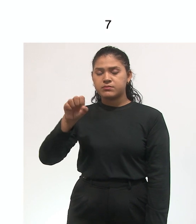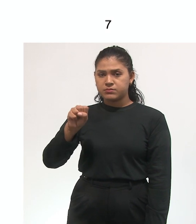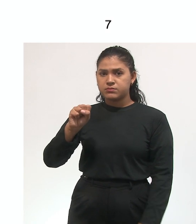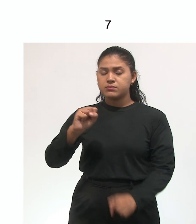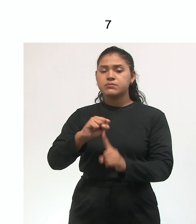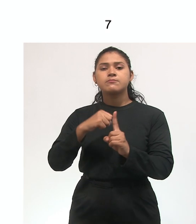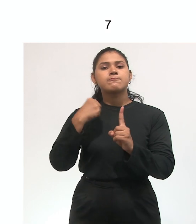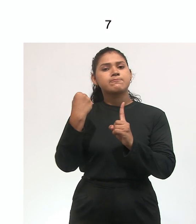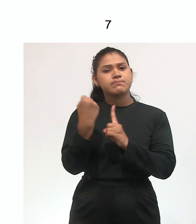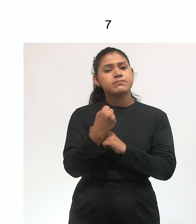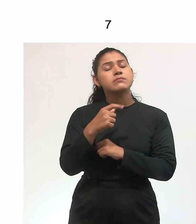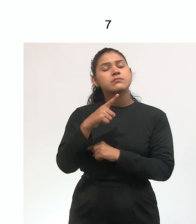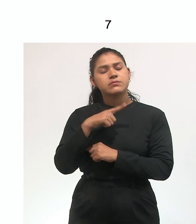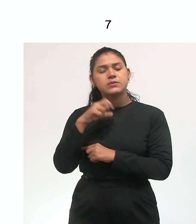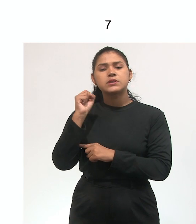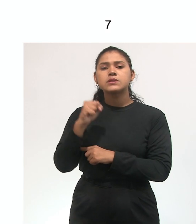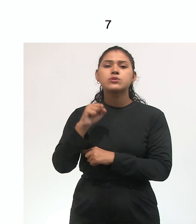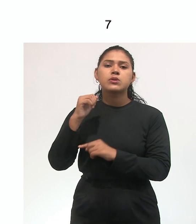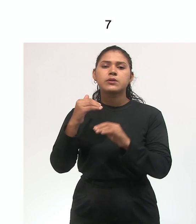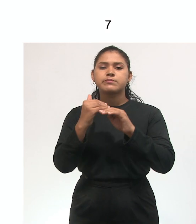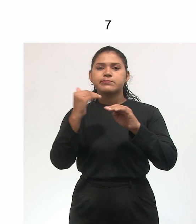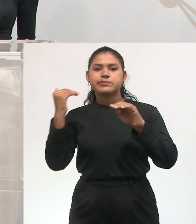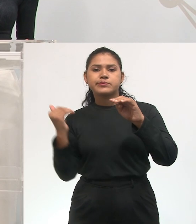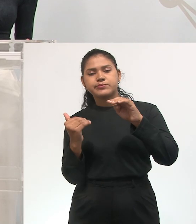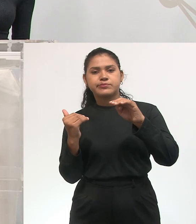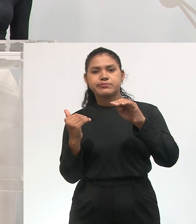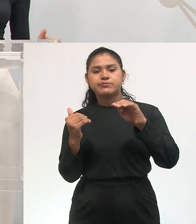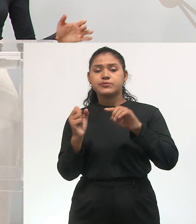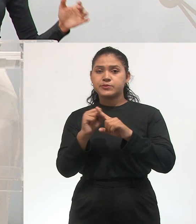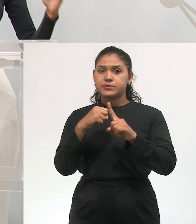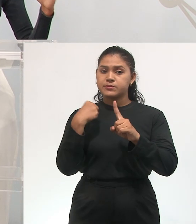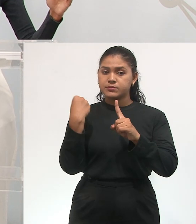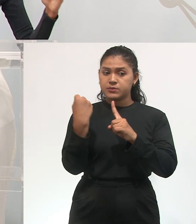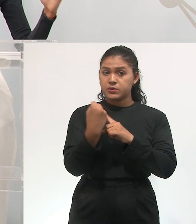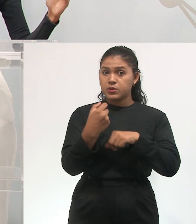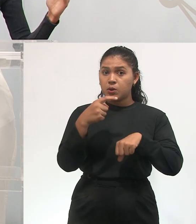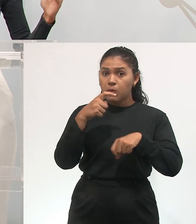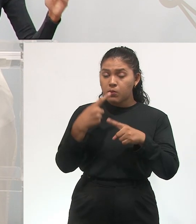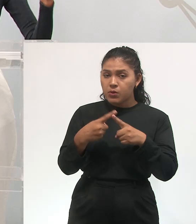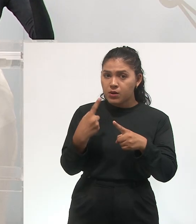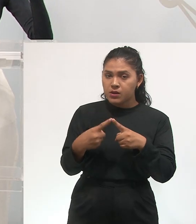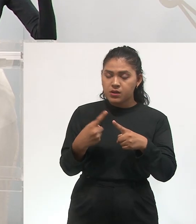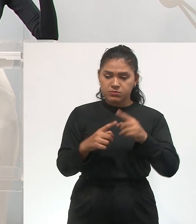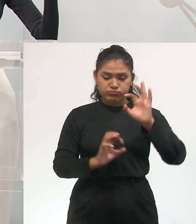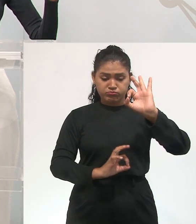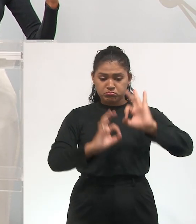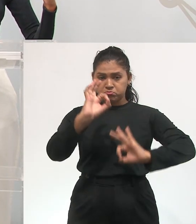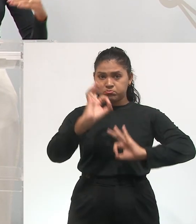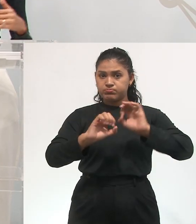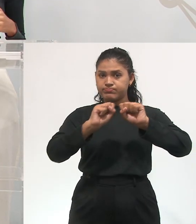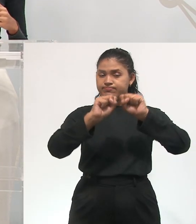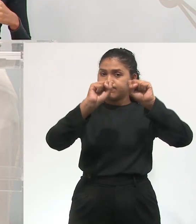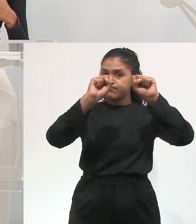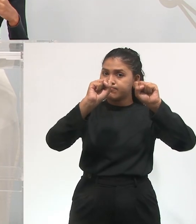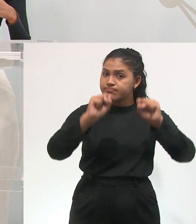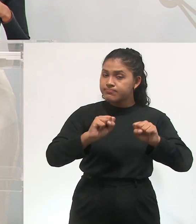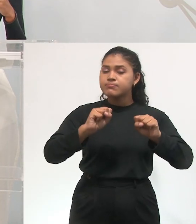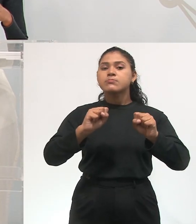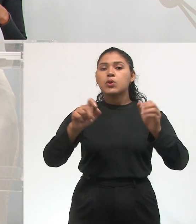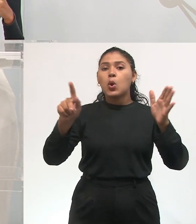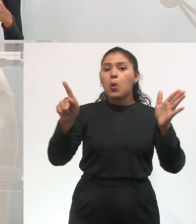elas gerariam desigualdades sociais, porque no processo, né, nessa estrutura social